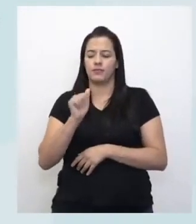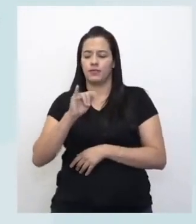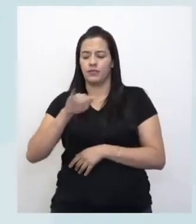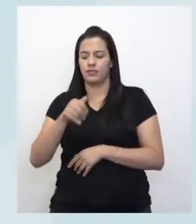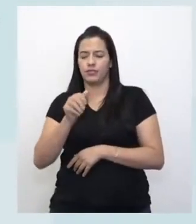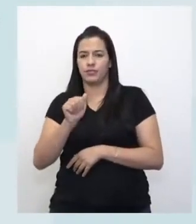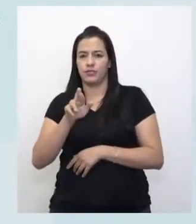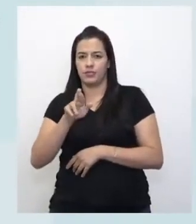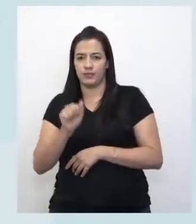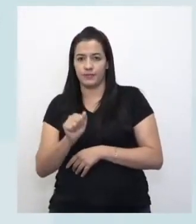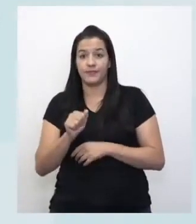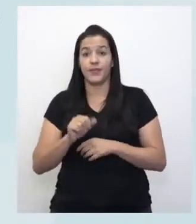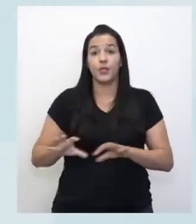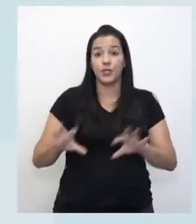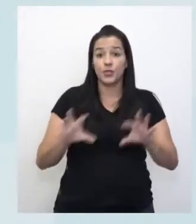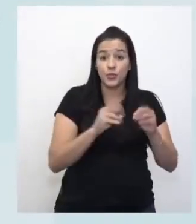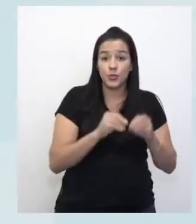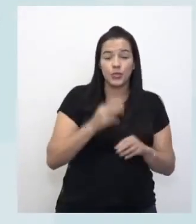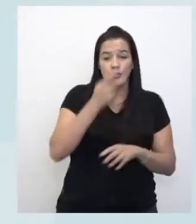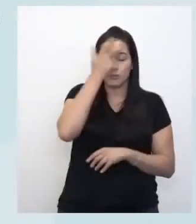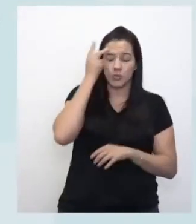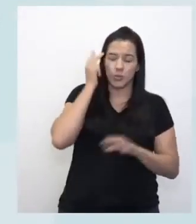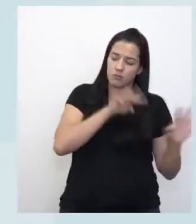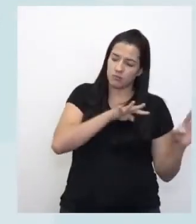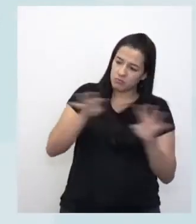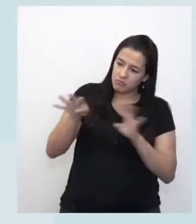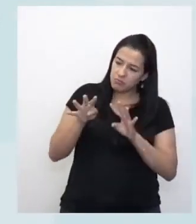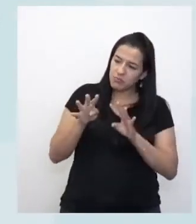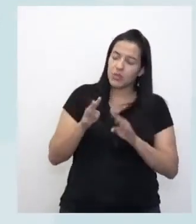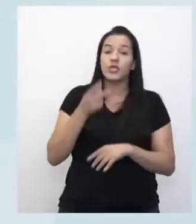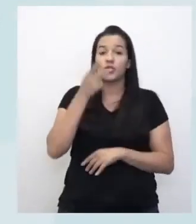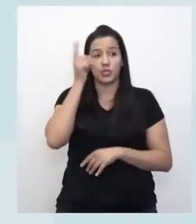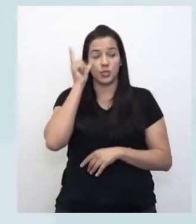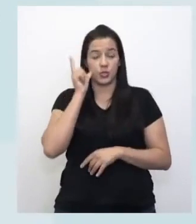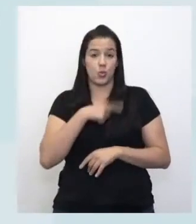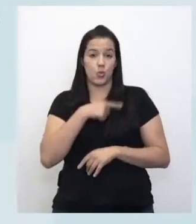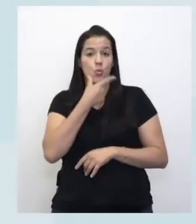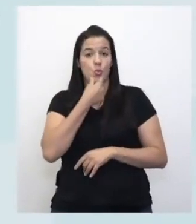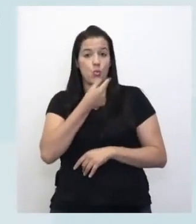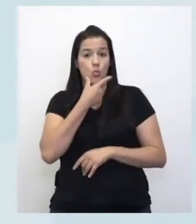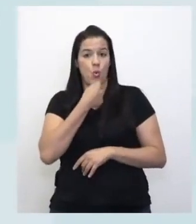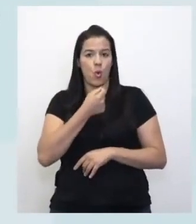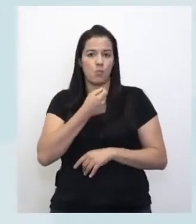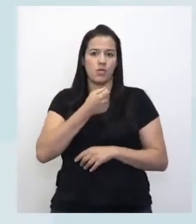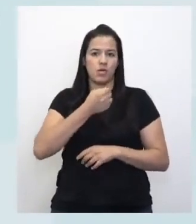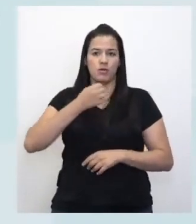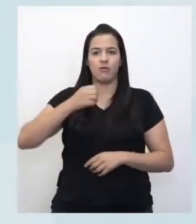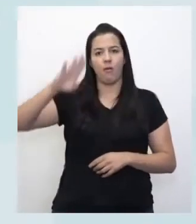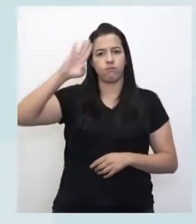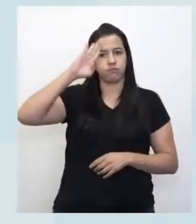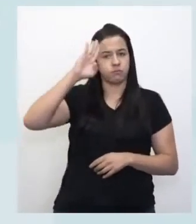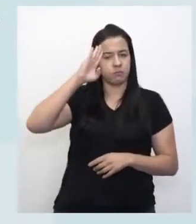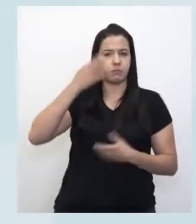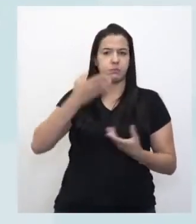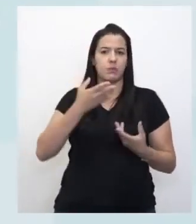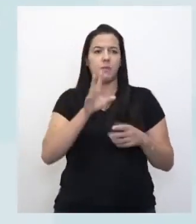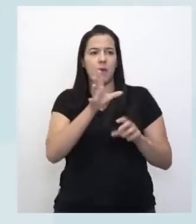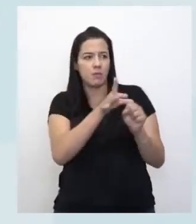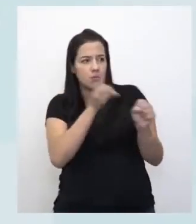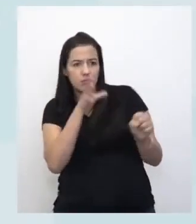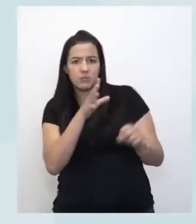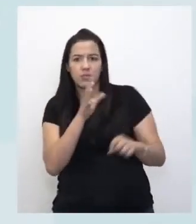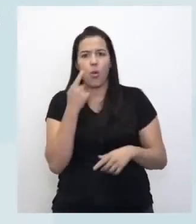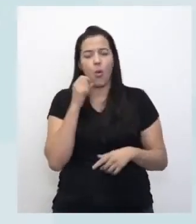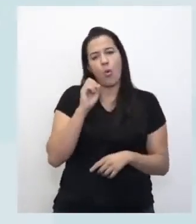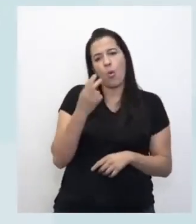dela, e toda a contemplá-la, está um guerreiro estranho, se é guerreiro e não algum mau espírito da floresta. Tem